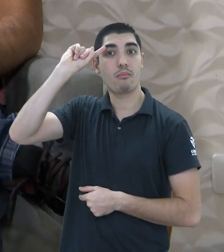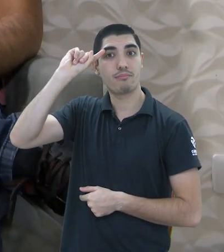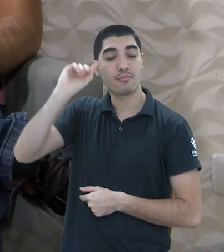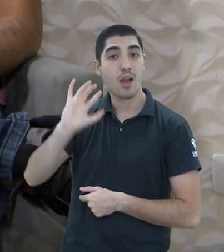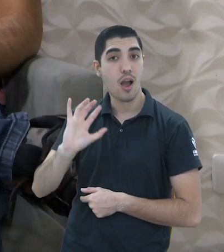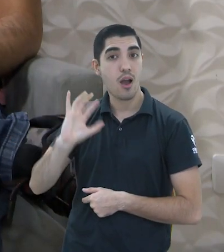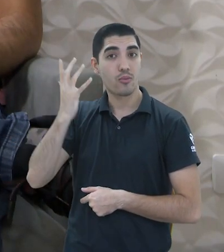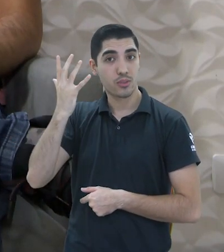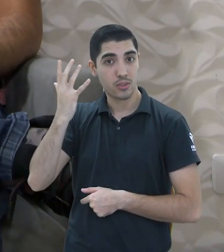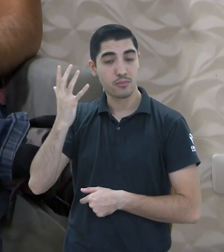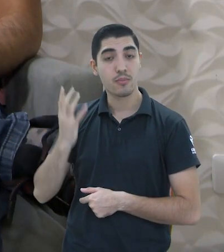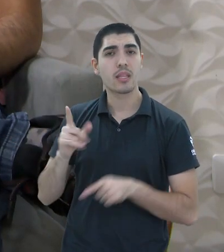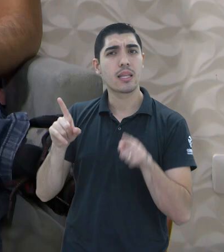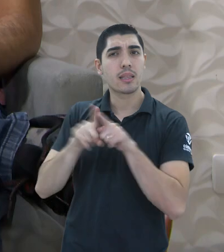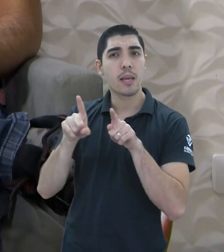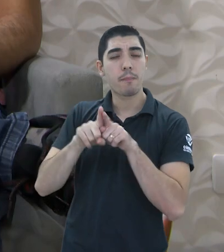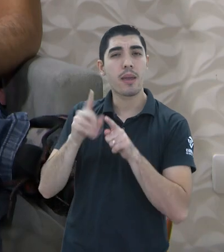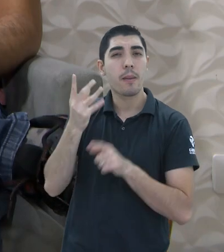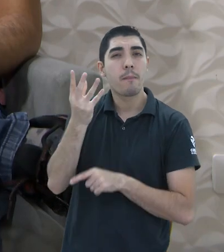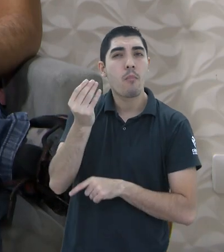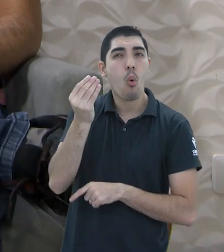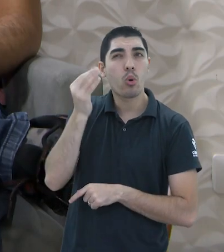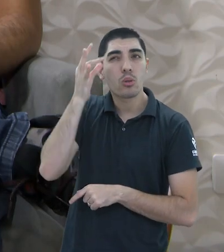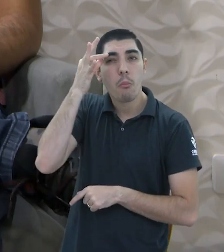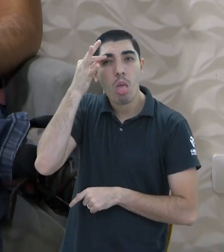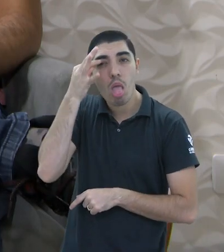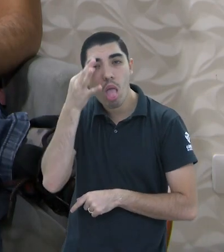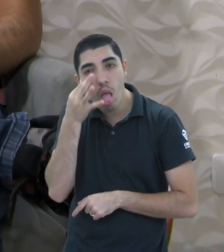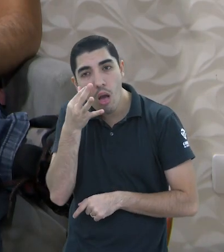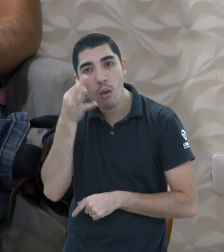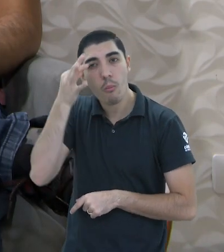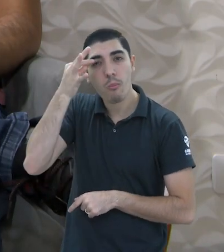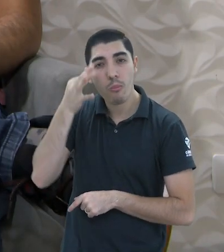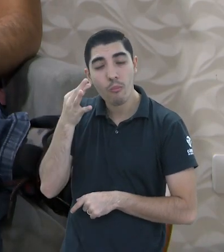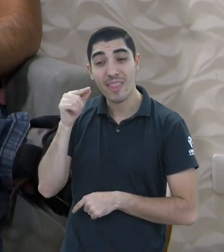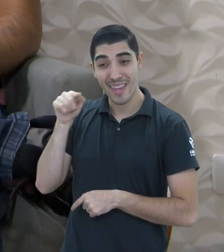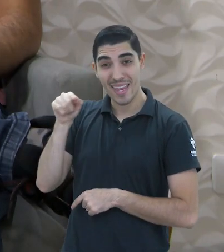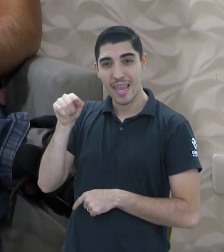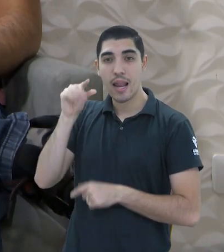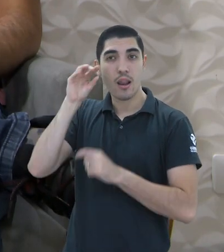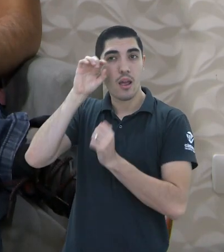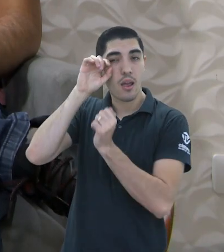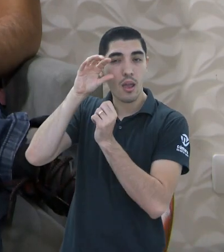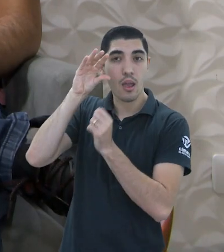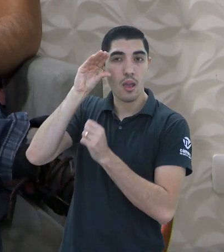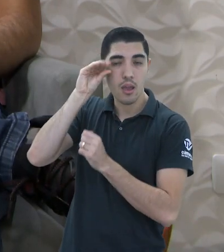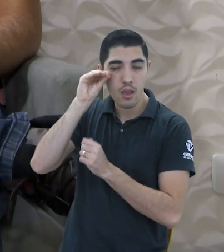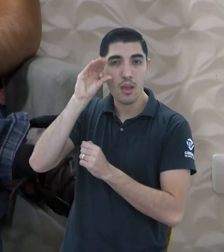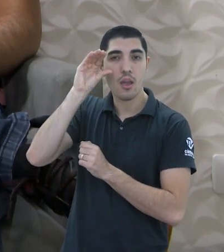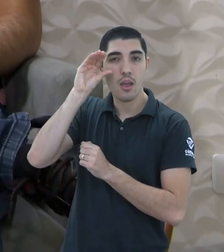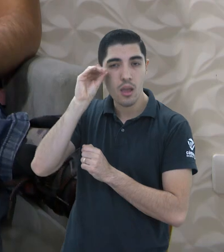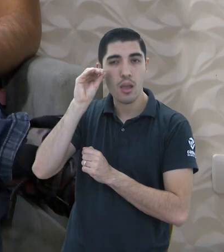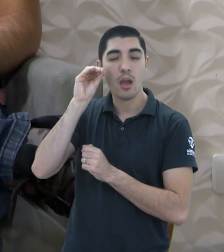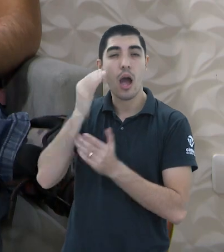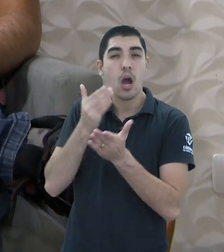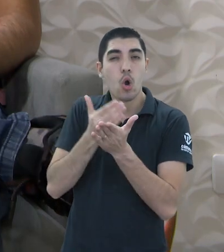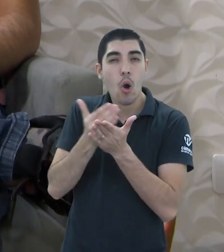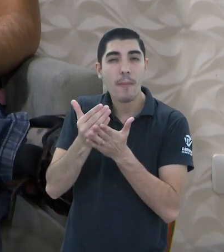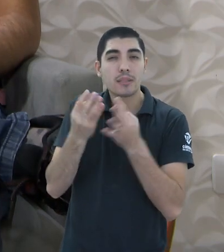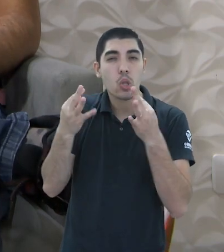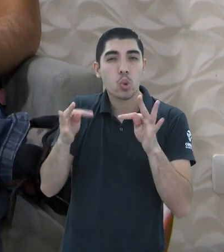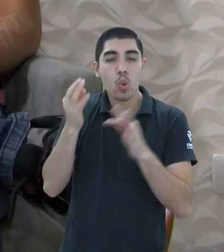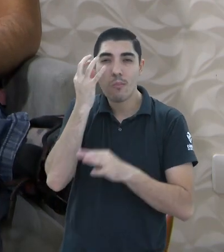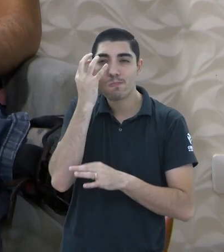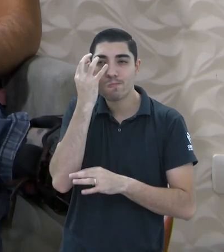dentro e um excesso de pele. E essa pele, conforme ela mexia o olho, causava alguns